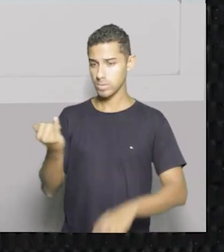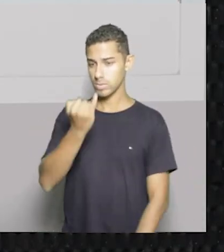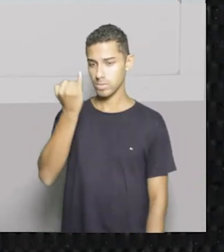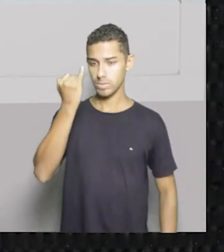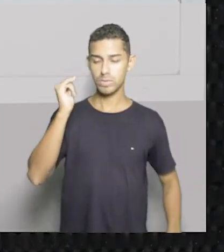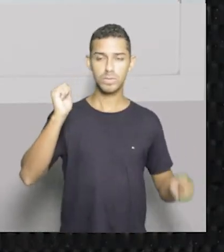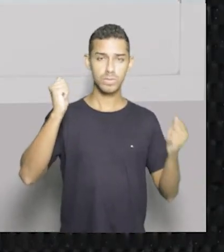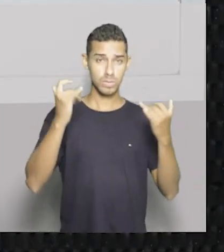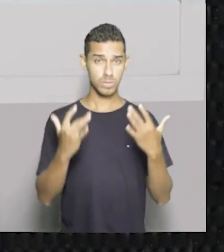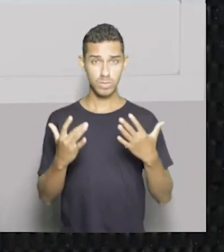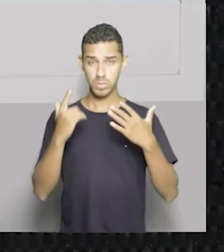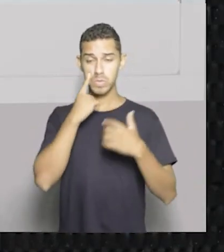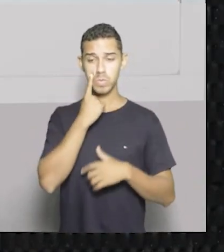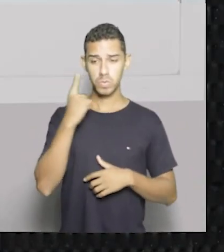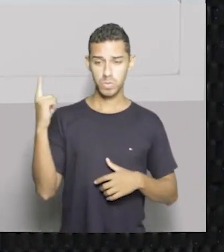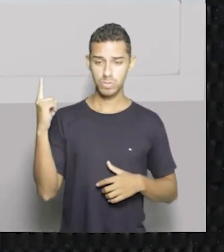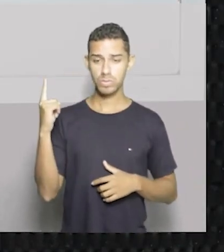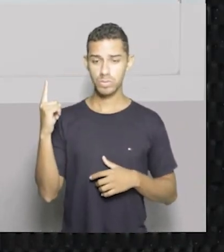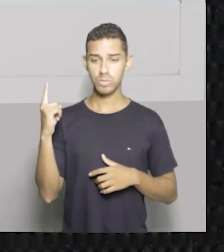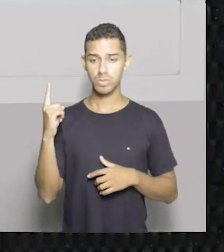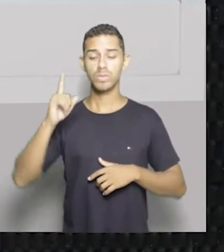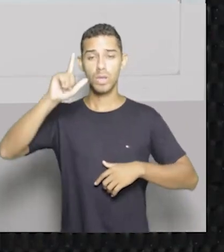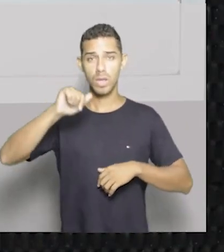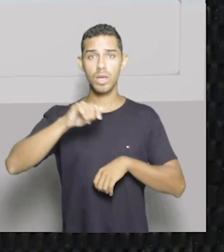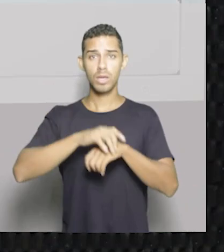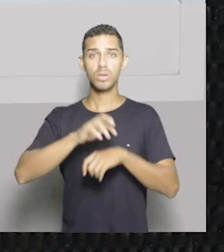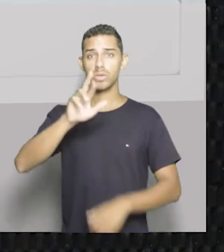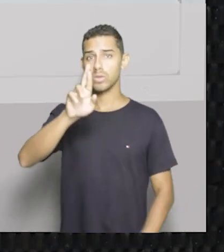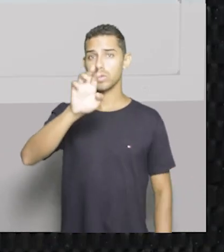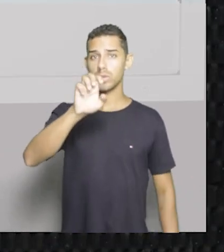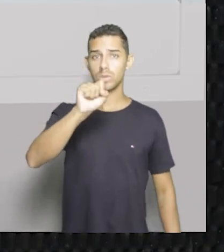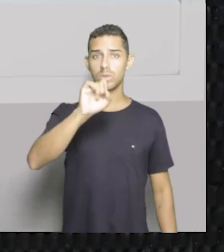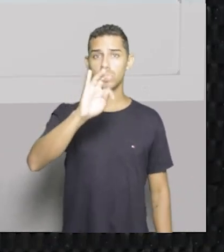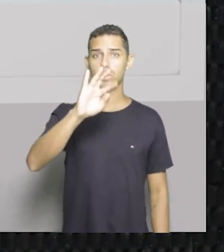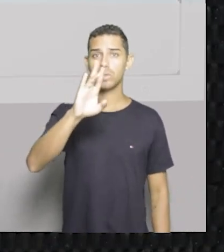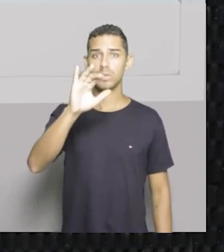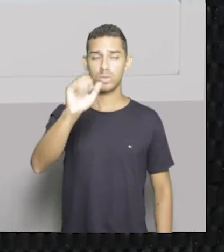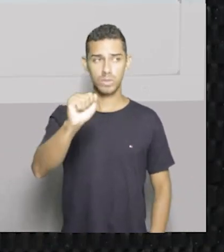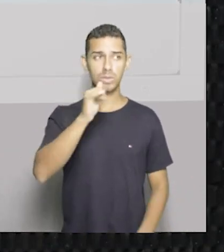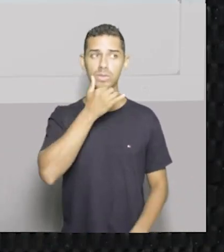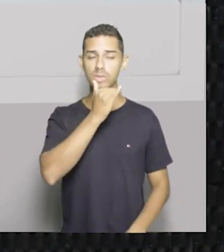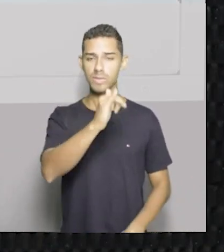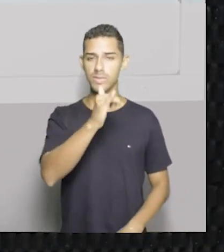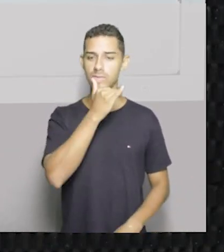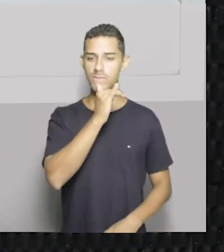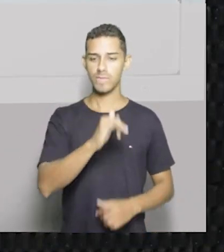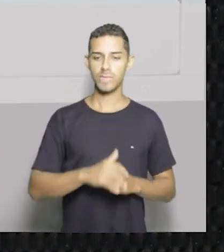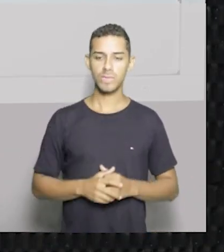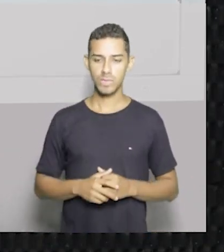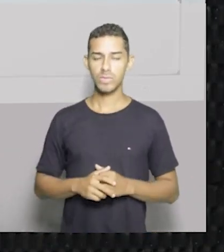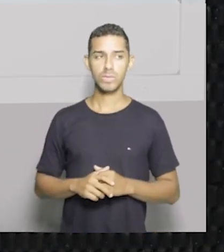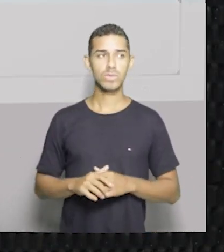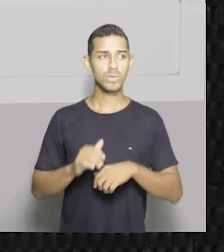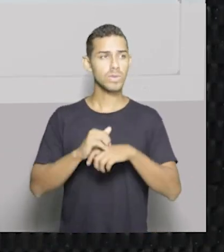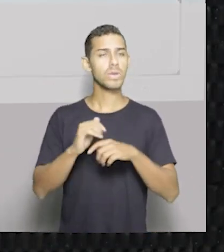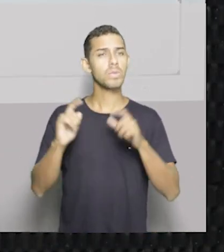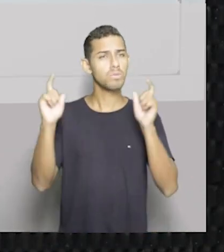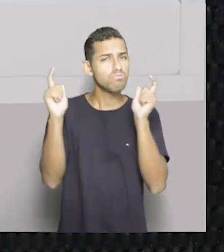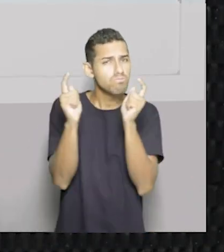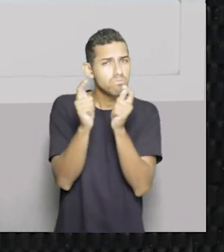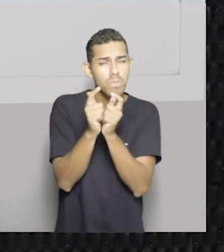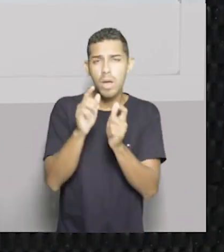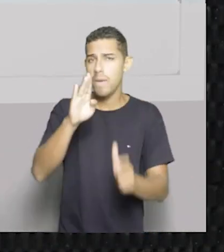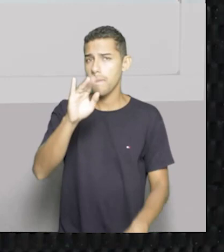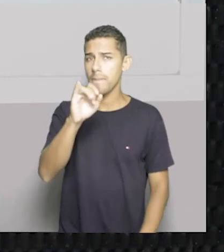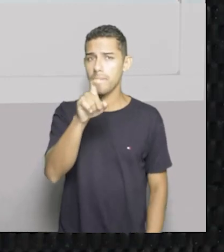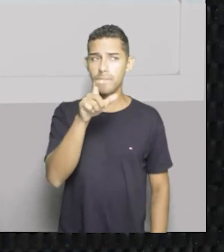interessante do amperímetro é a sua resistência, gente. A resistência elétrica de um amperímetro é muito baixa,